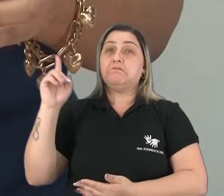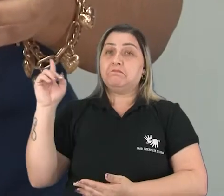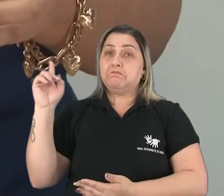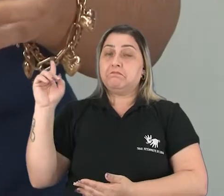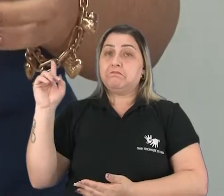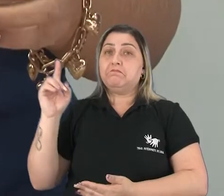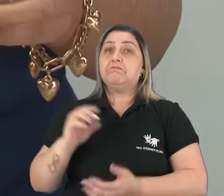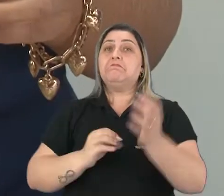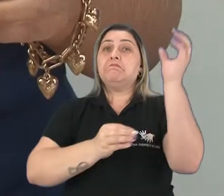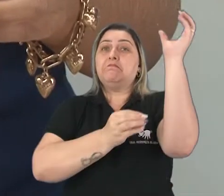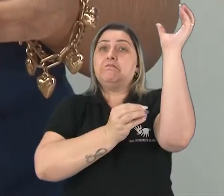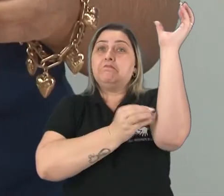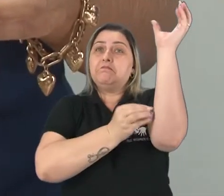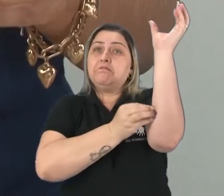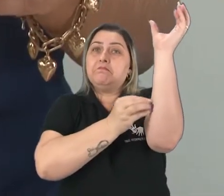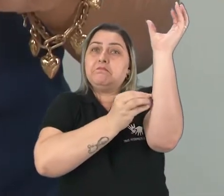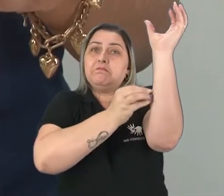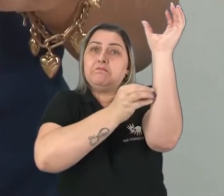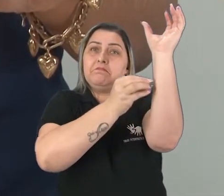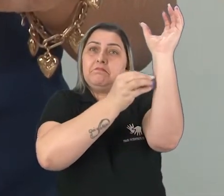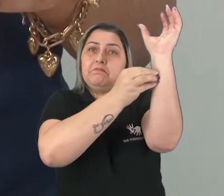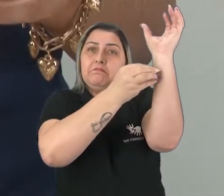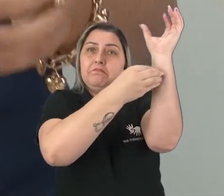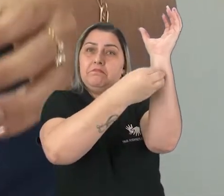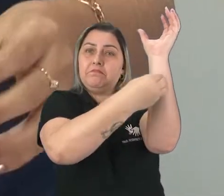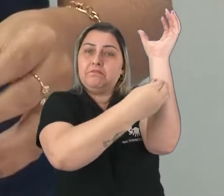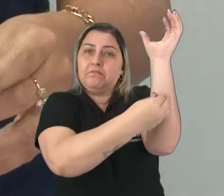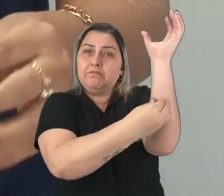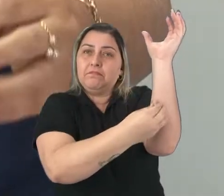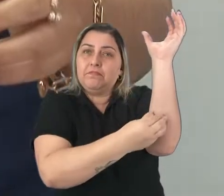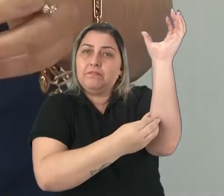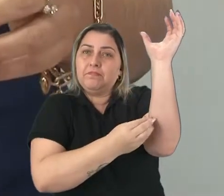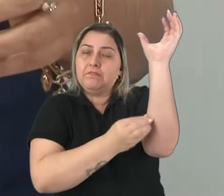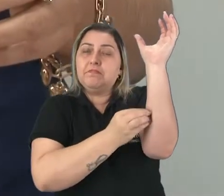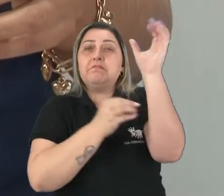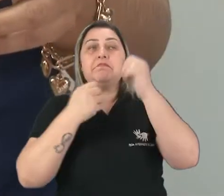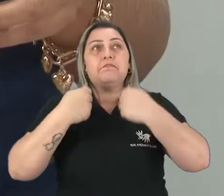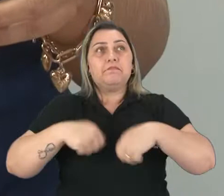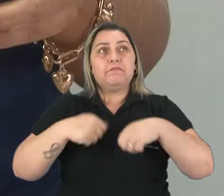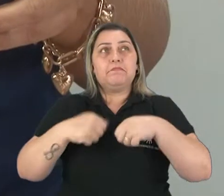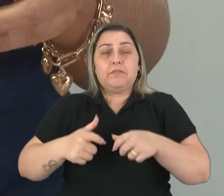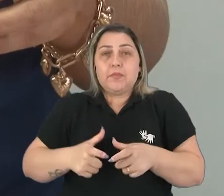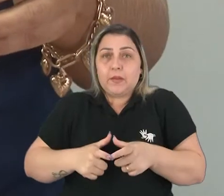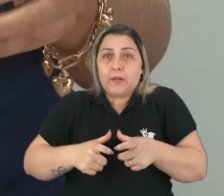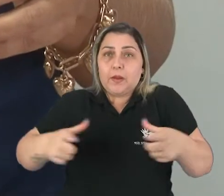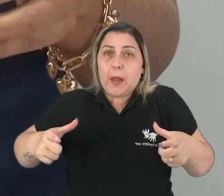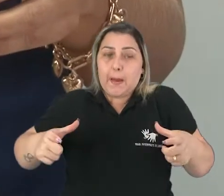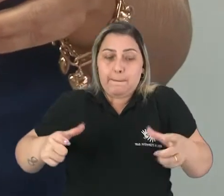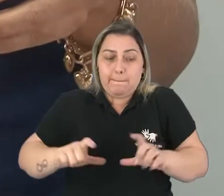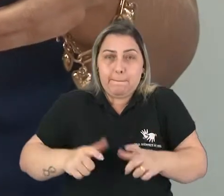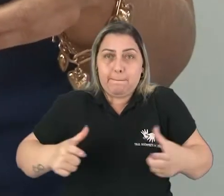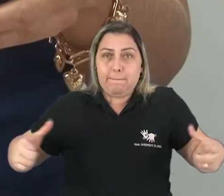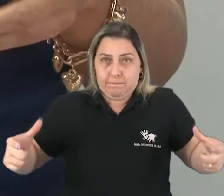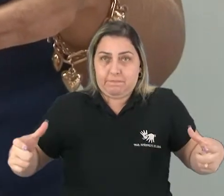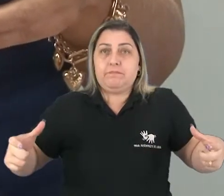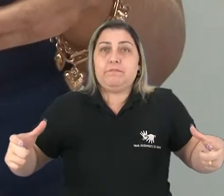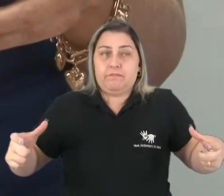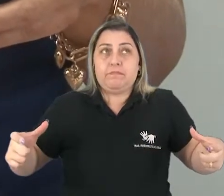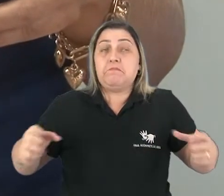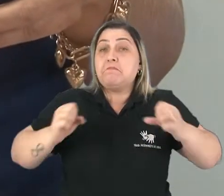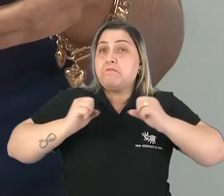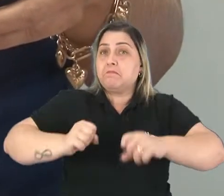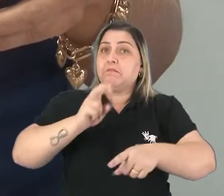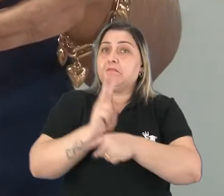Esta é a jabuticabeira. Esta jabuticabeira, ela precisa de um espaço bem maior. Você até